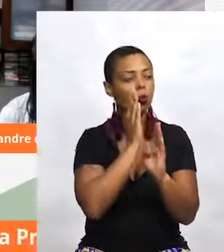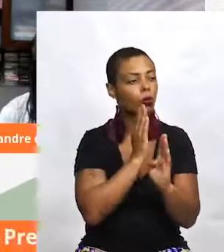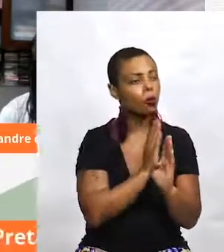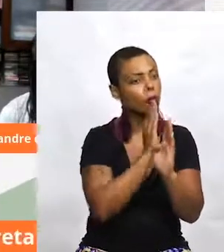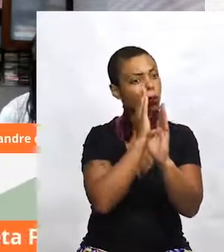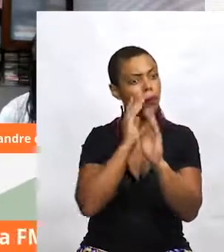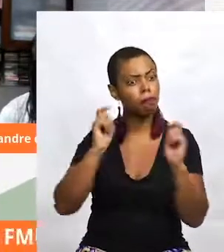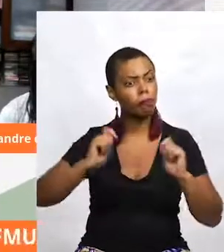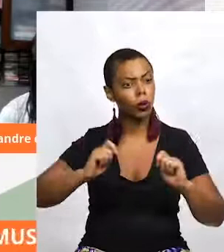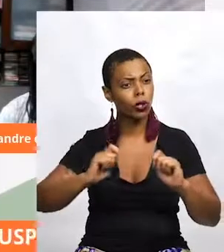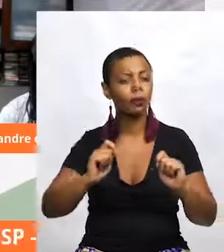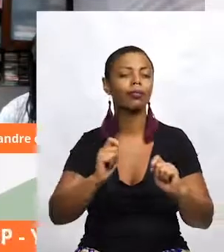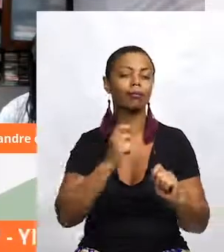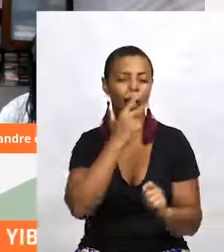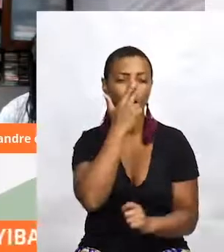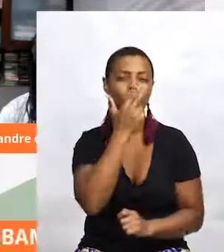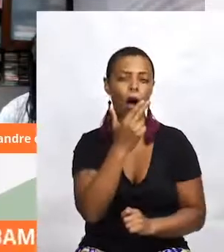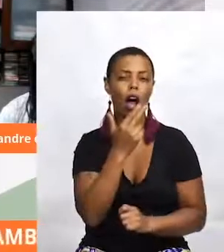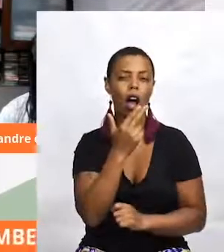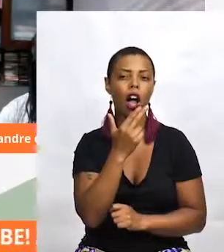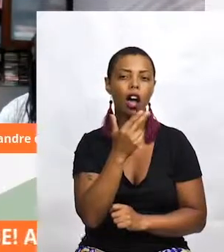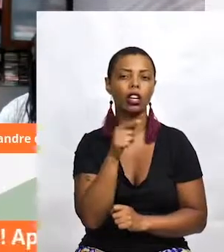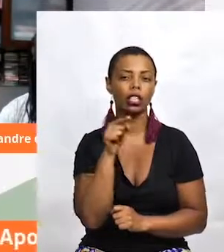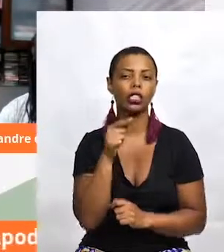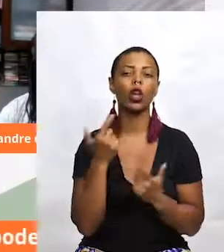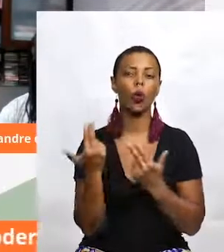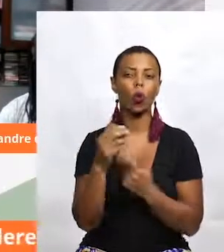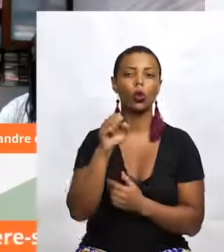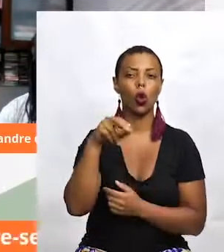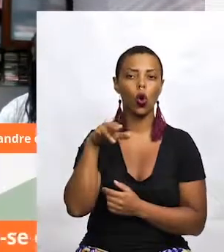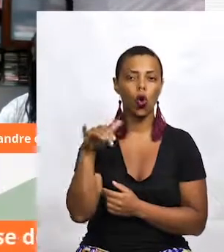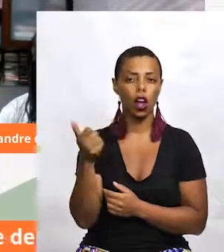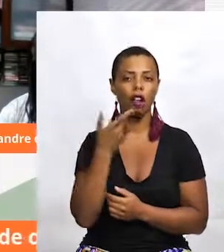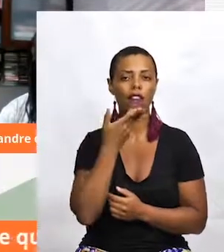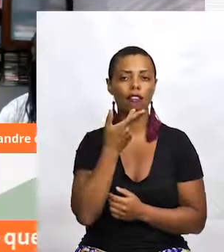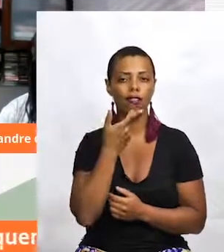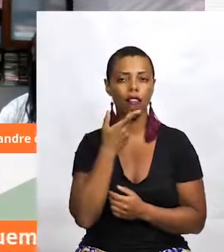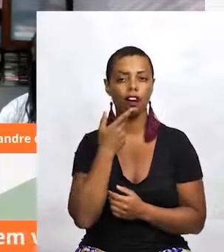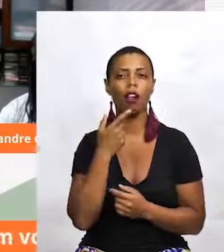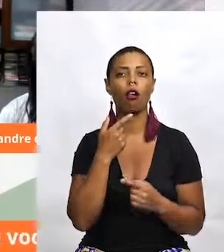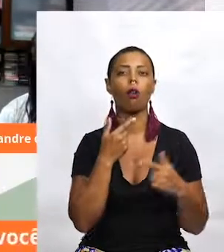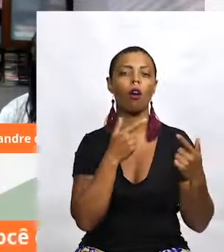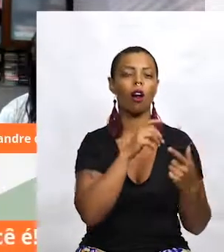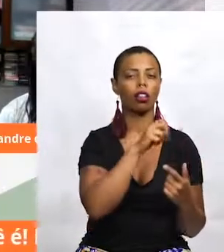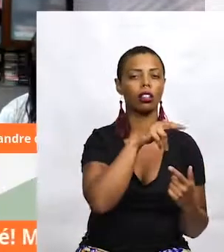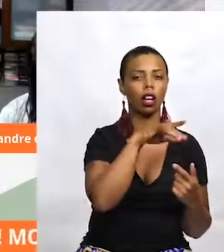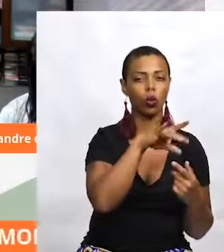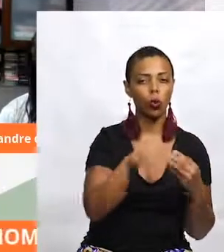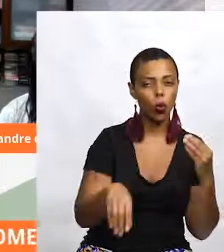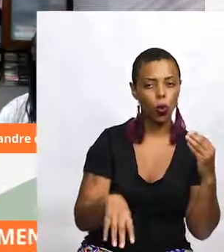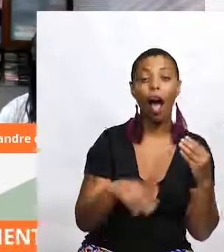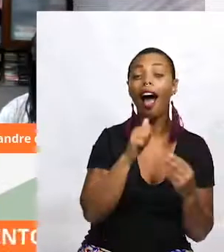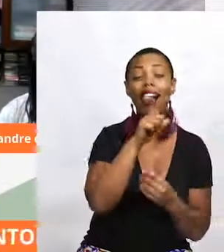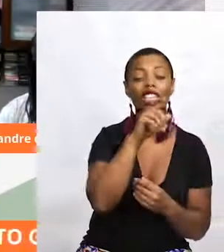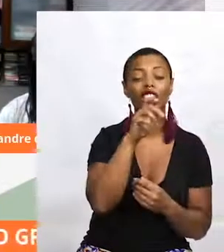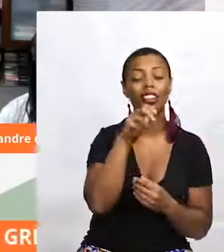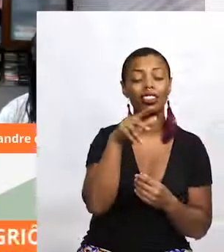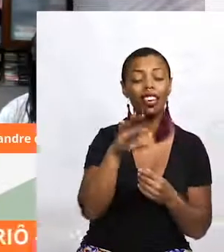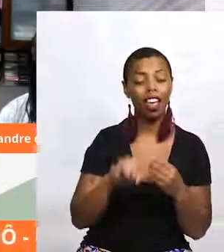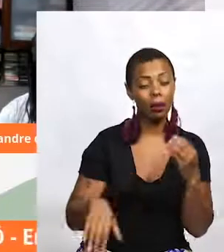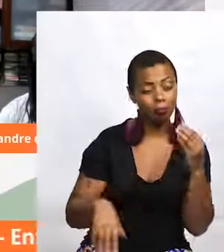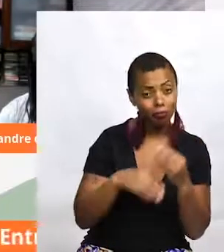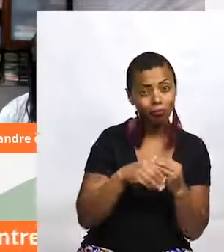isso. Desde o que a Sônia falou, o Alexandre complementou e a Adriana finalizou. E uma